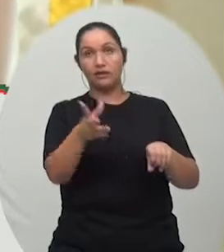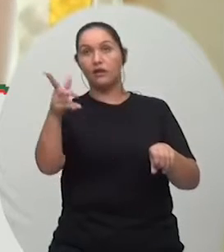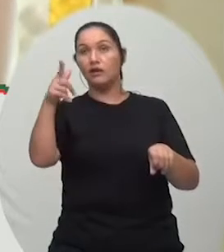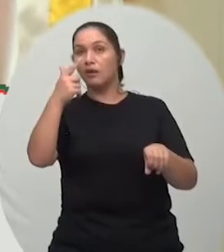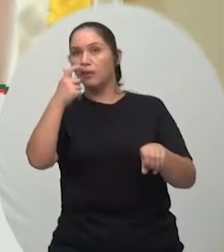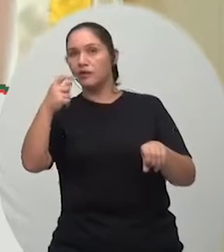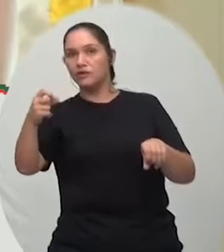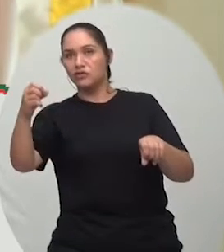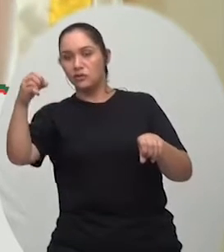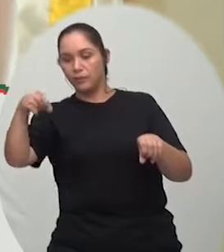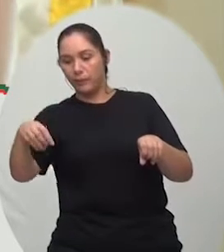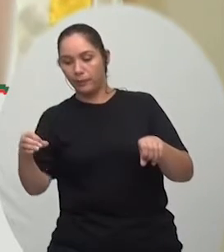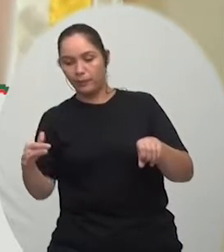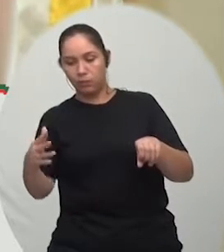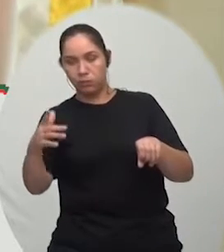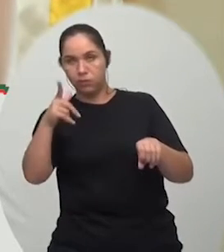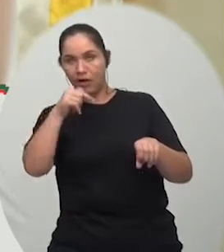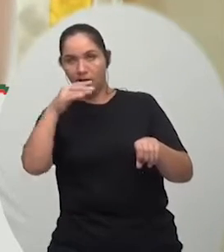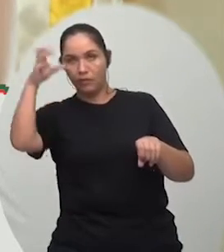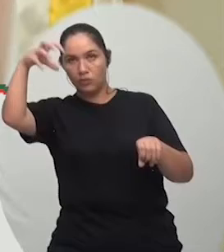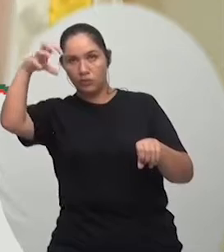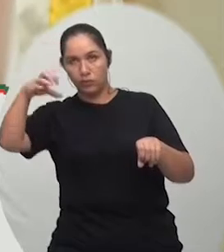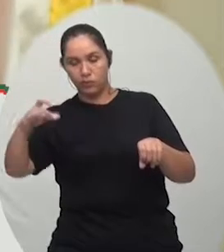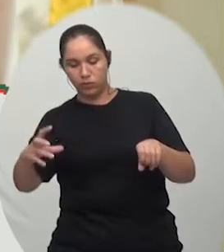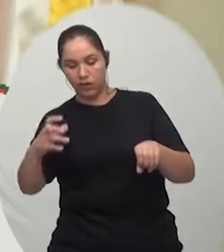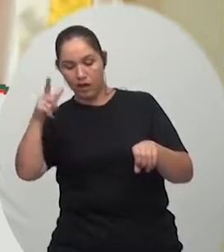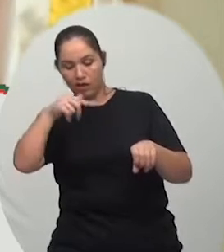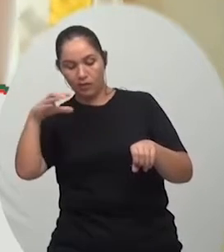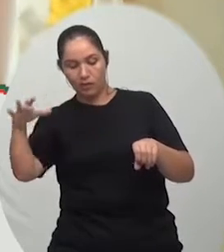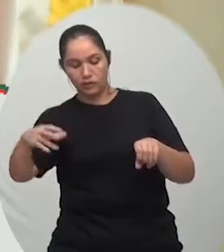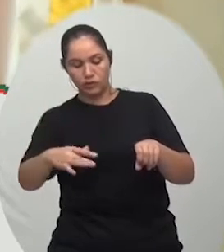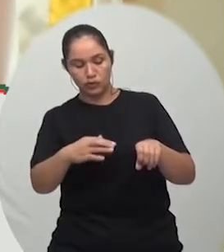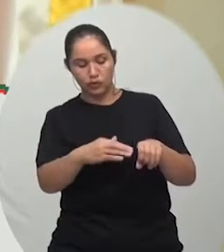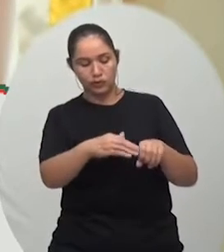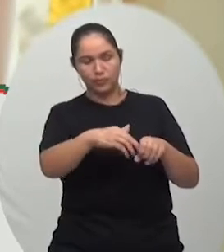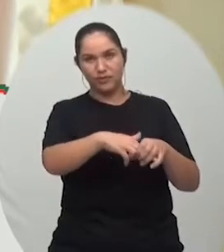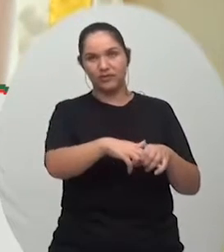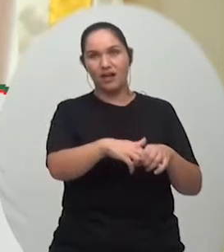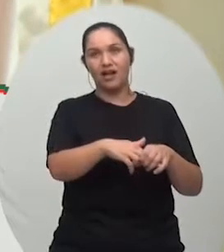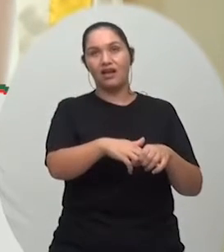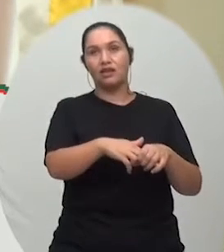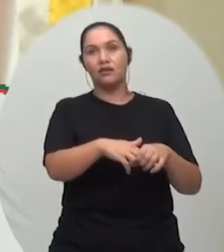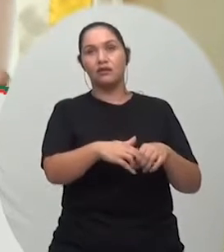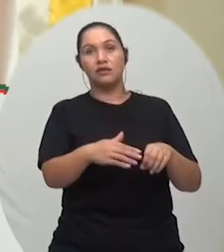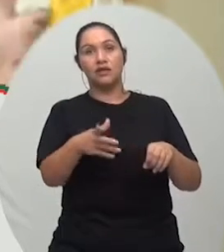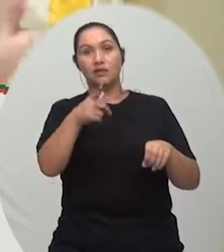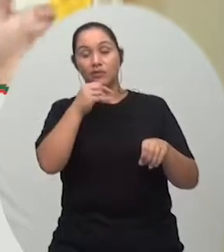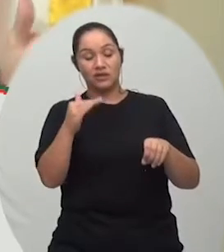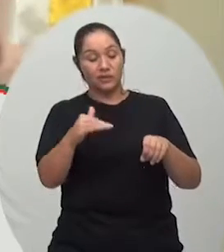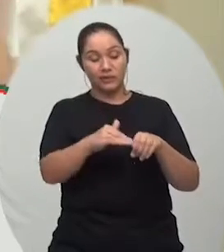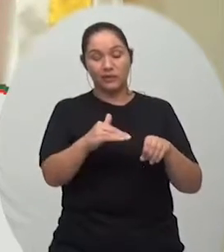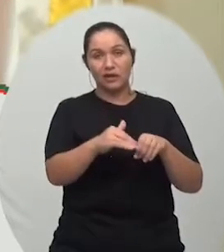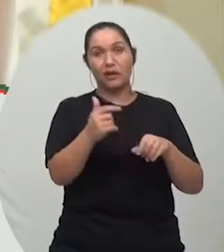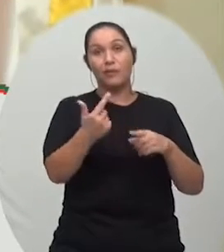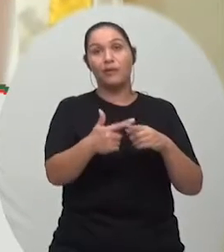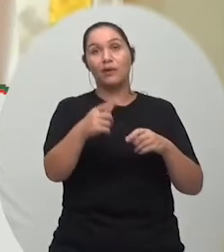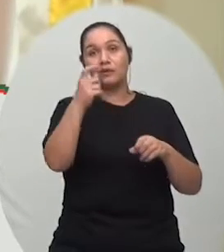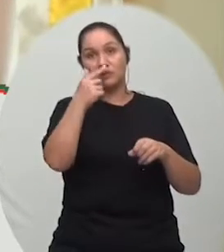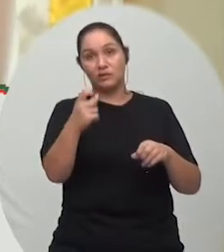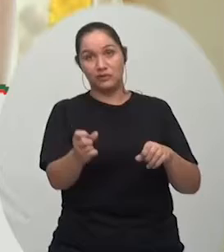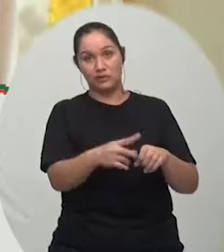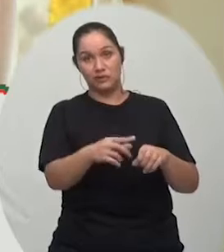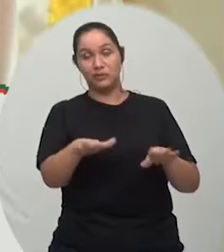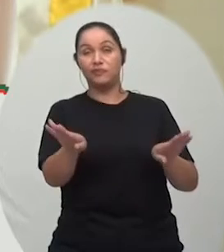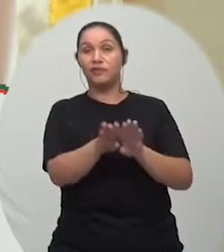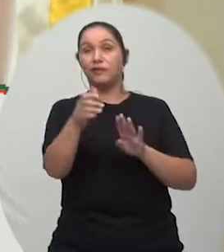fizemos um levantamento. A secretária Kátia, que eu também já cobrei desses bairros, aí, ó, ela falou que existe mais de 20 mil bueiros aqui na nossa